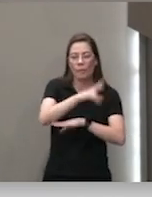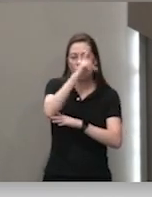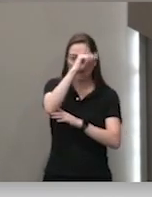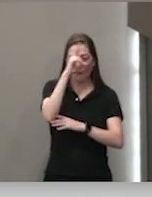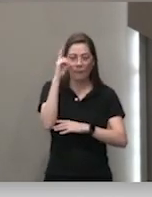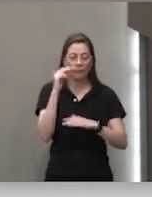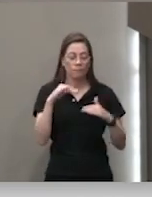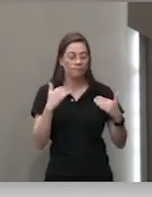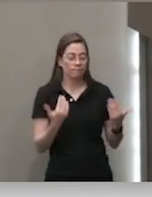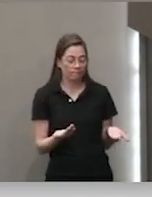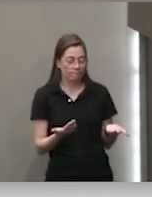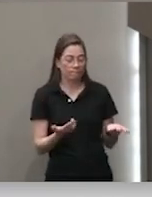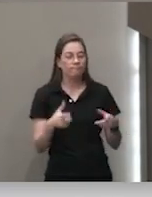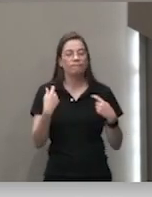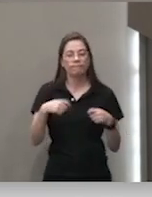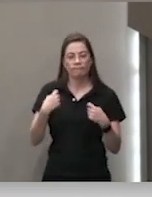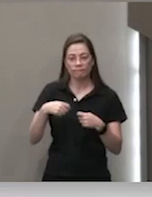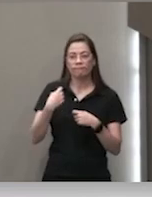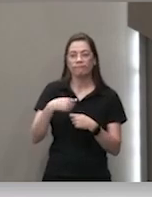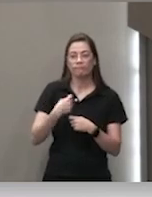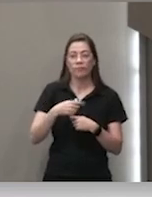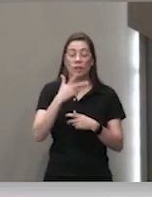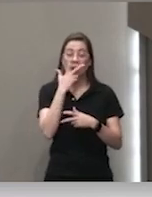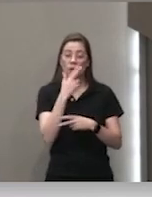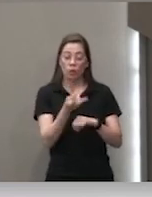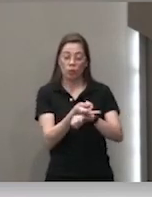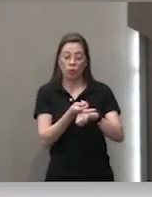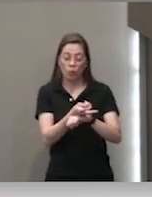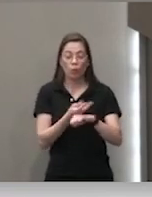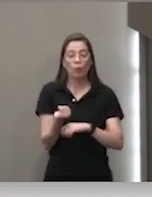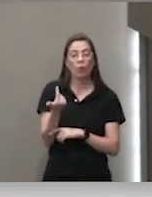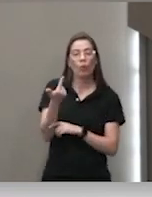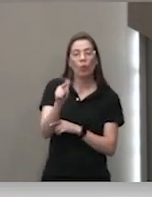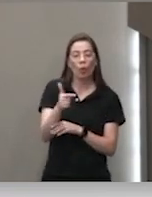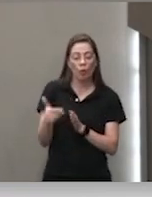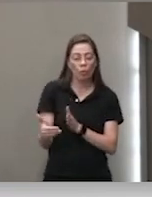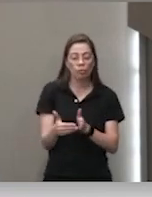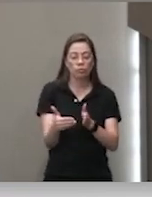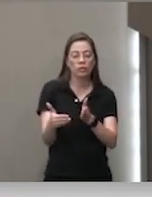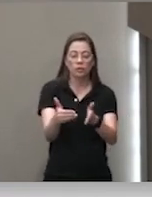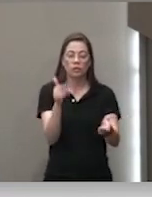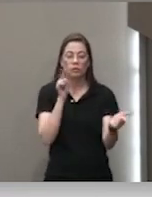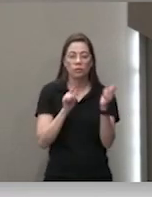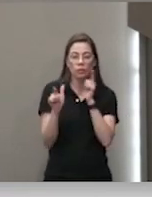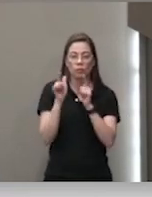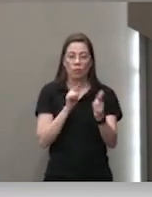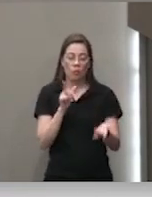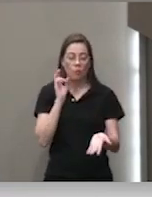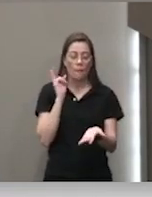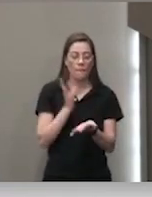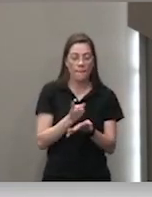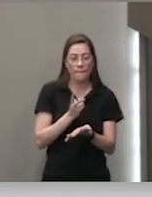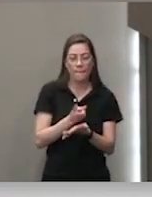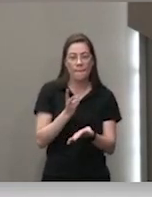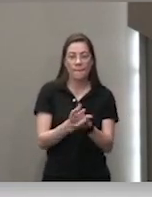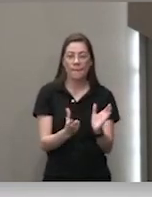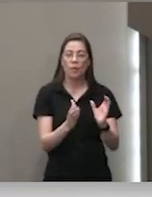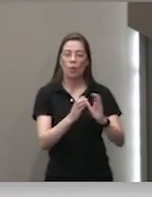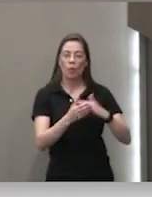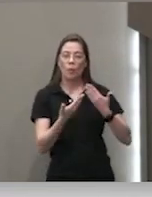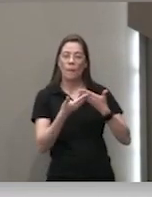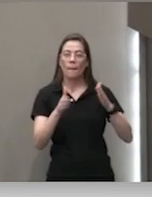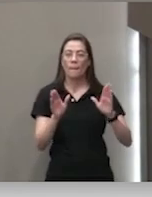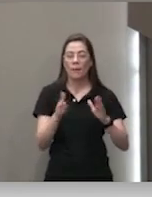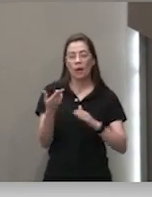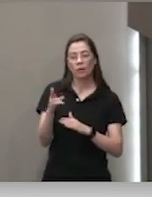nesse caso. Então, eles têm que se virar e procurar outros mecanismos para poderem, né, manter os grupos abertos, senão